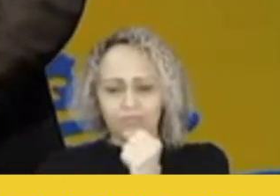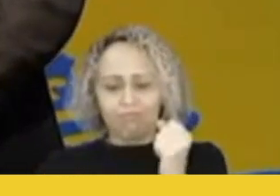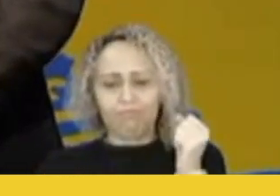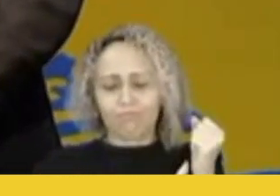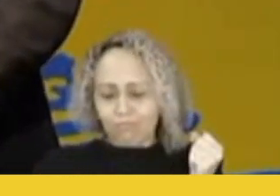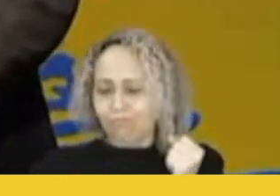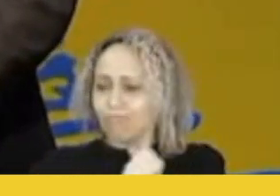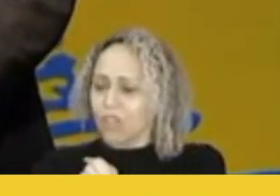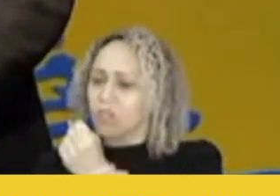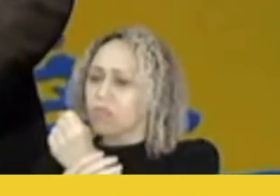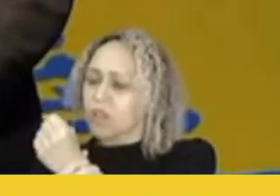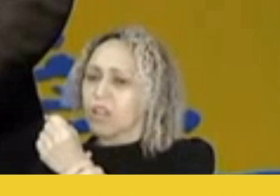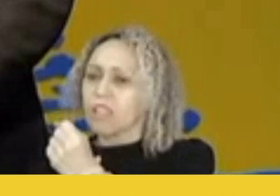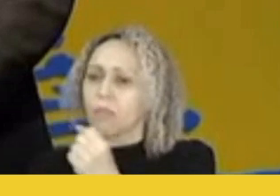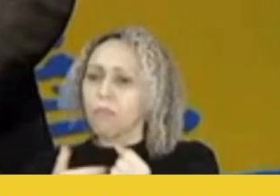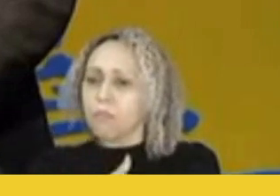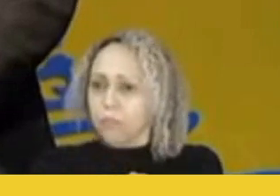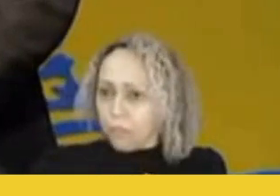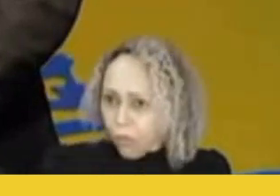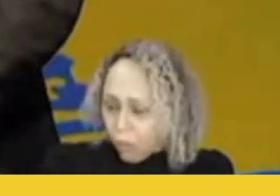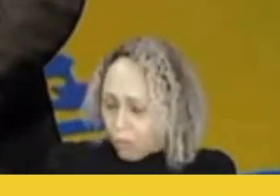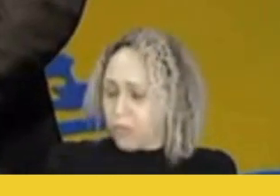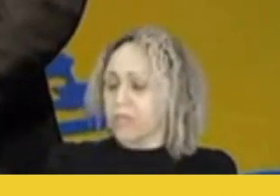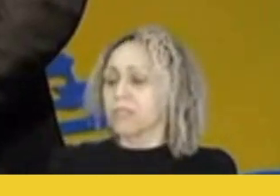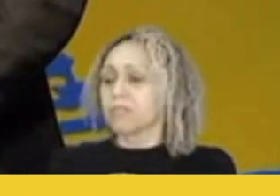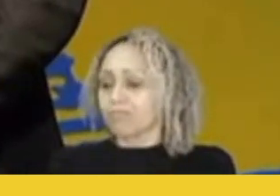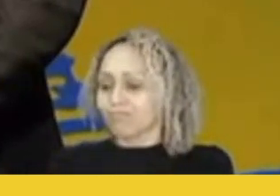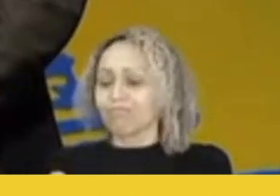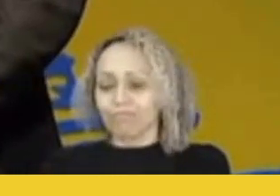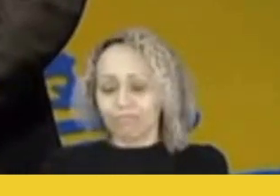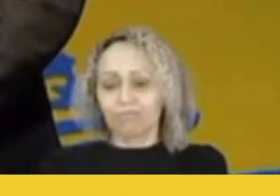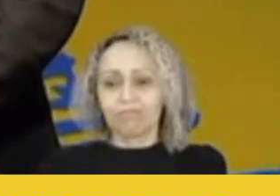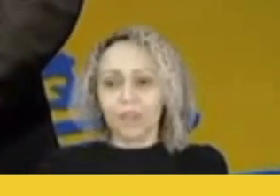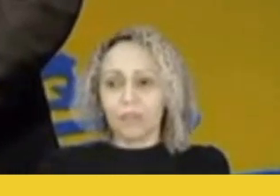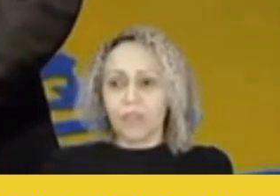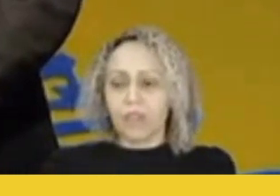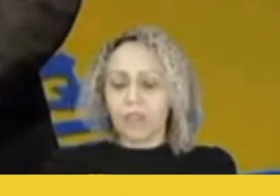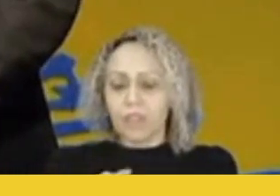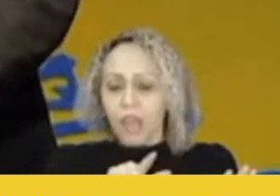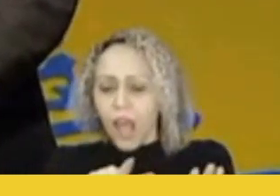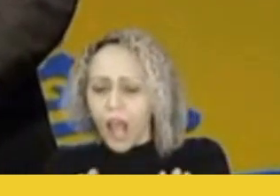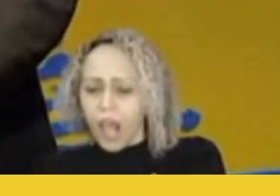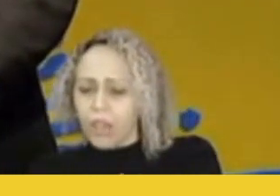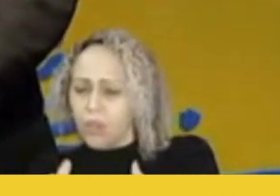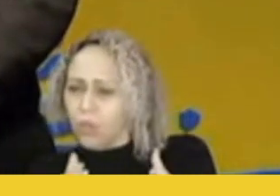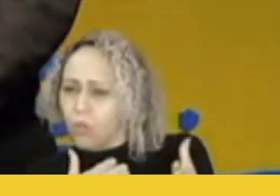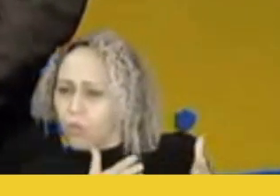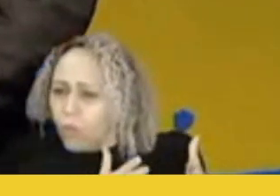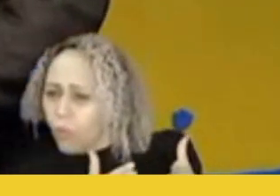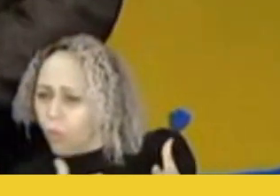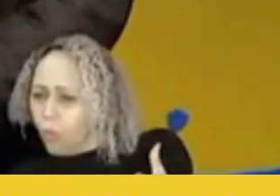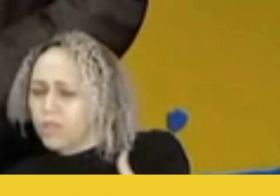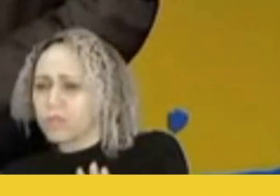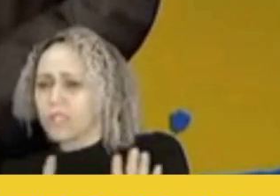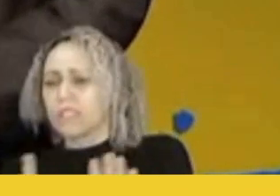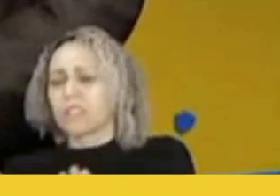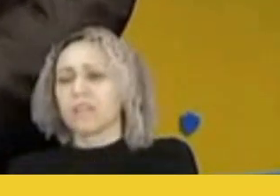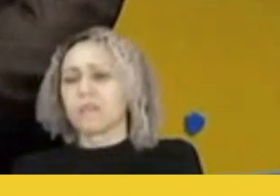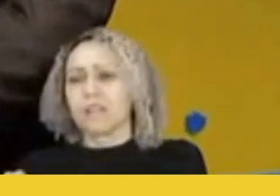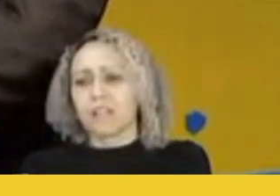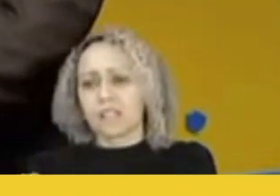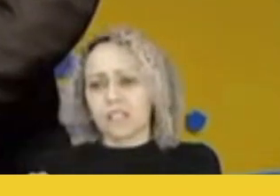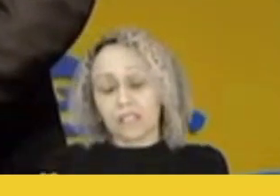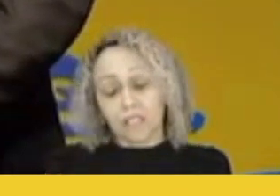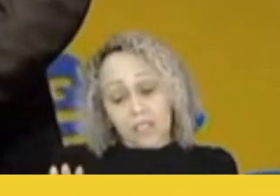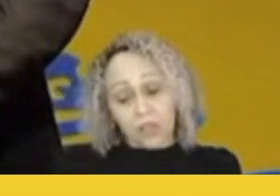pública e queremos reconhecer, nas últimas semanas, uma significativa melhoria do